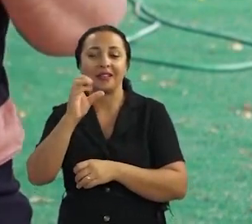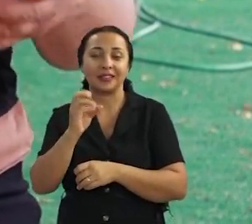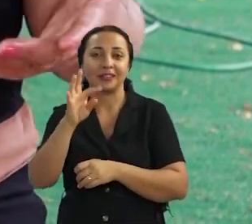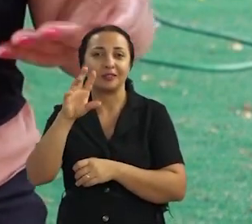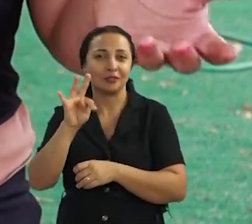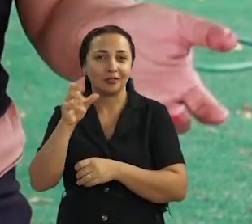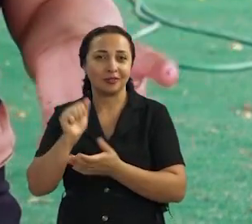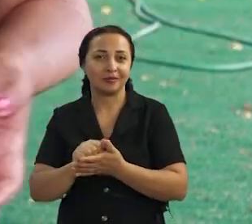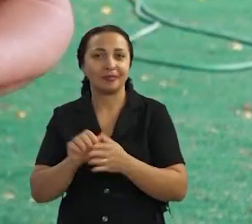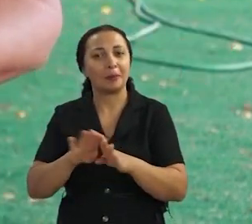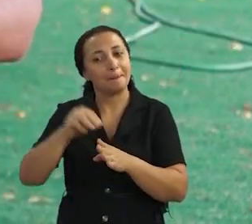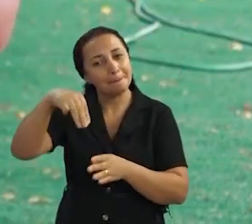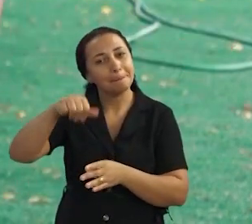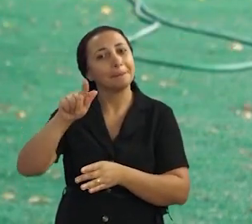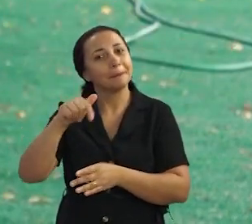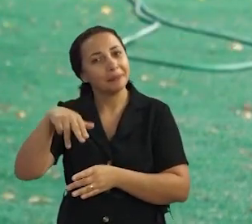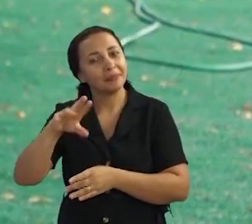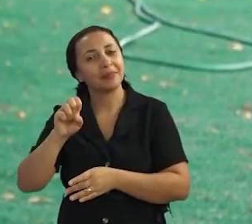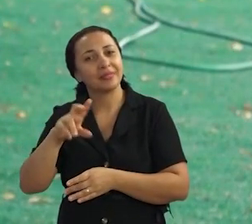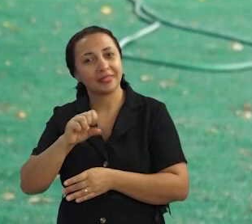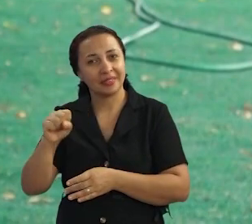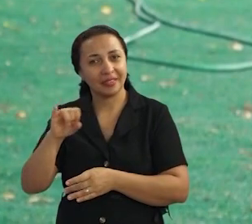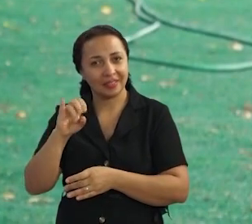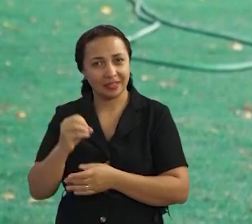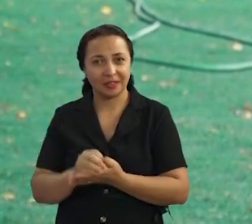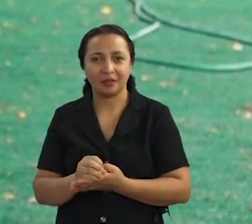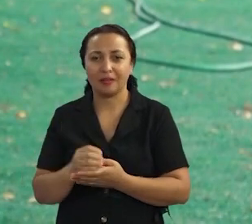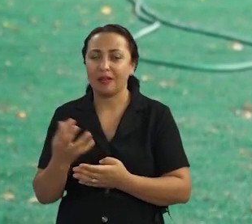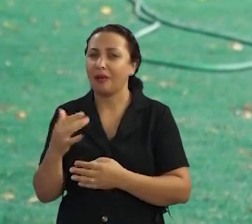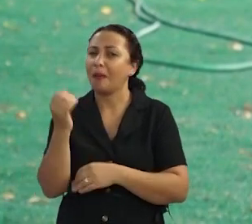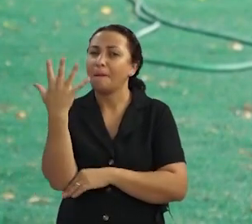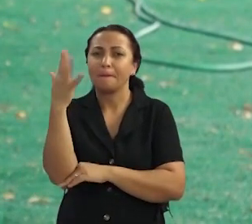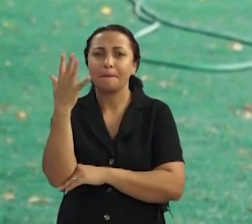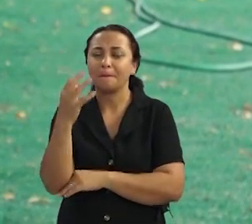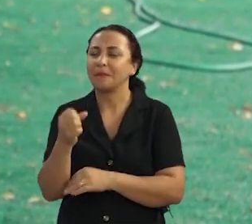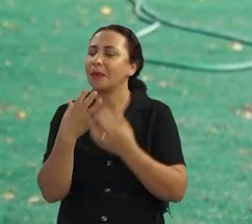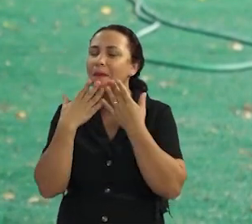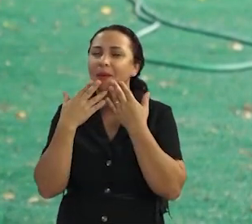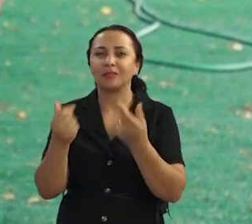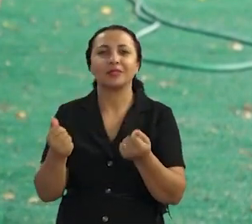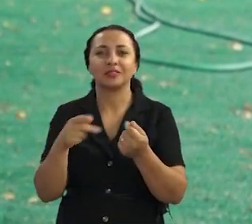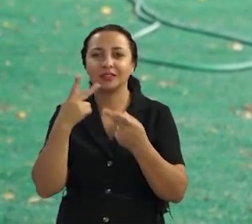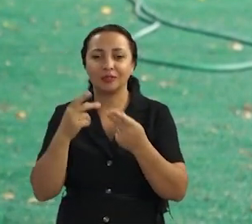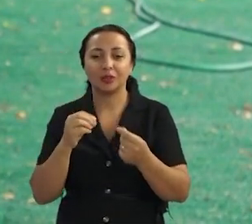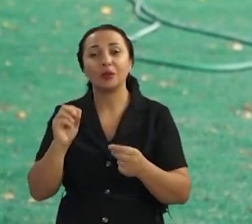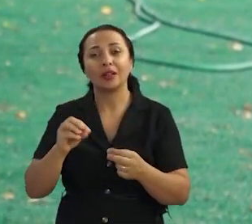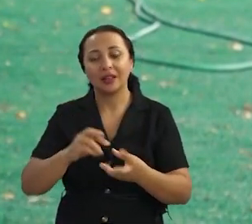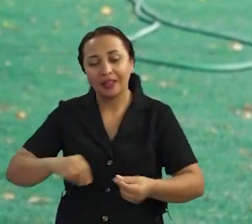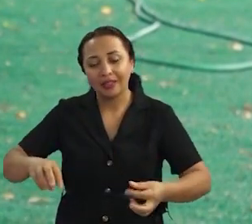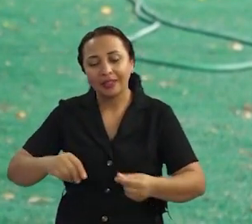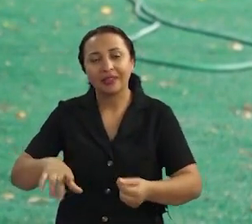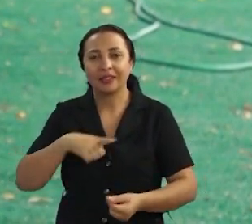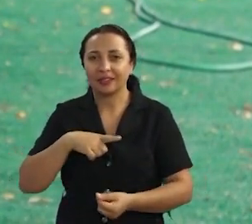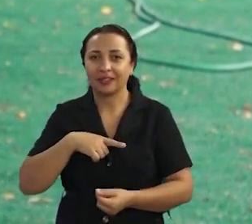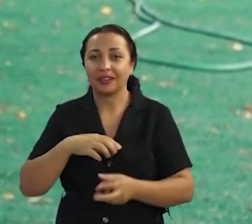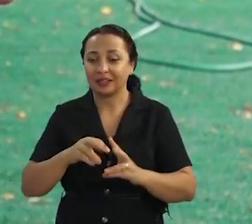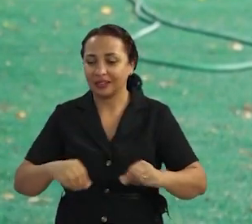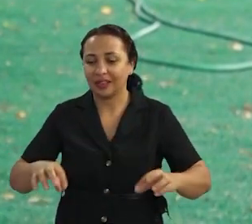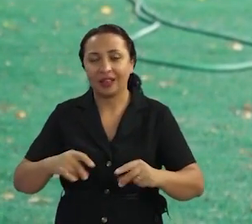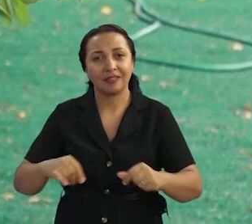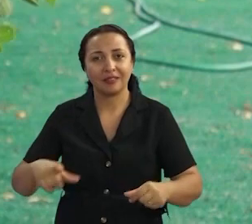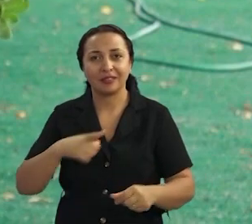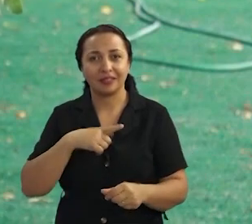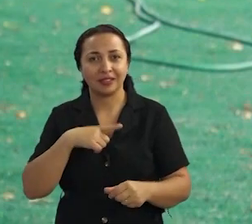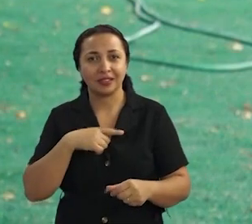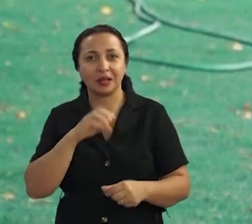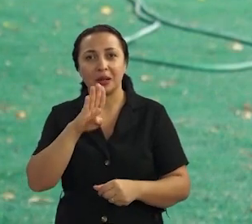fantástica. E tem também magnésio. Além disso, é uma planta tão fantástica que ela indica o que é que o solo tem. Então, solos